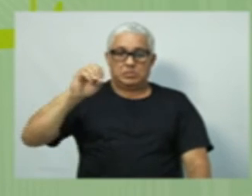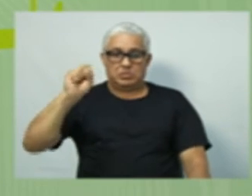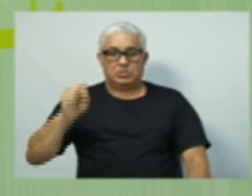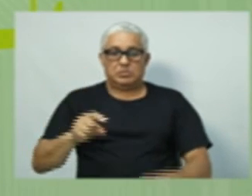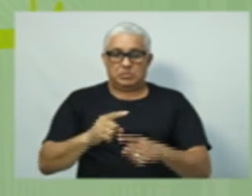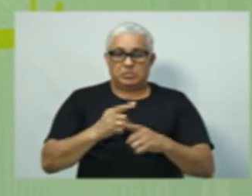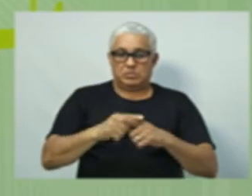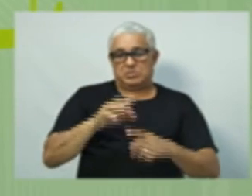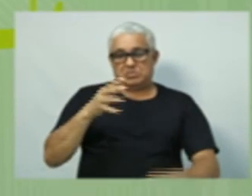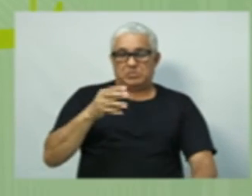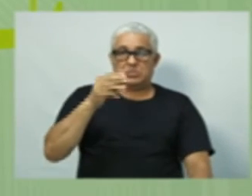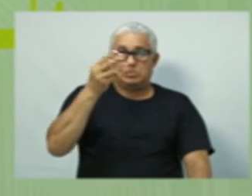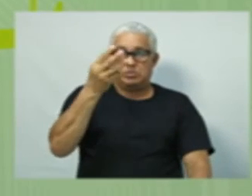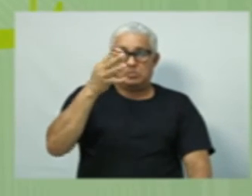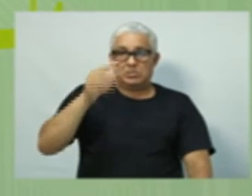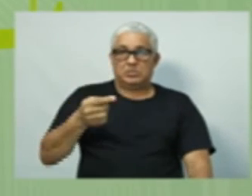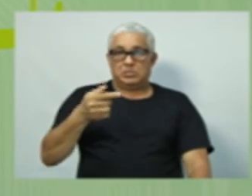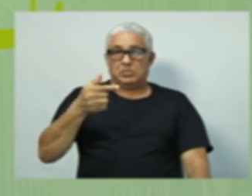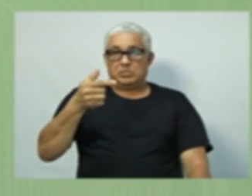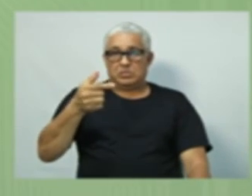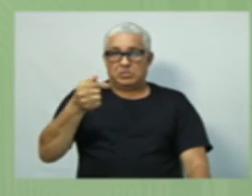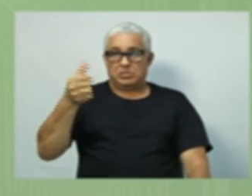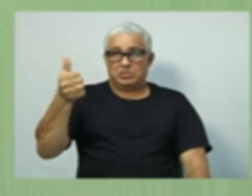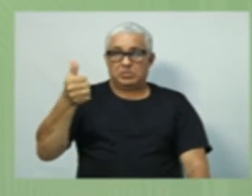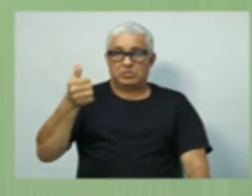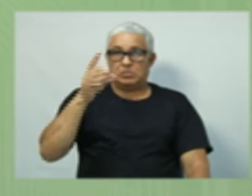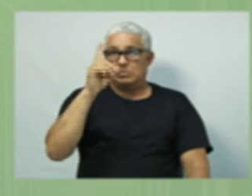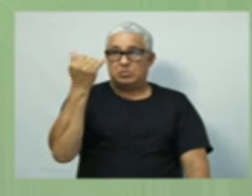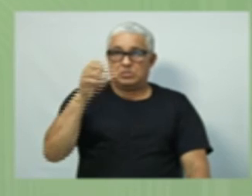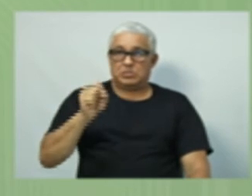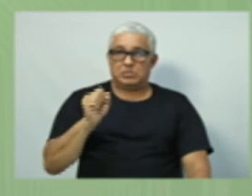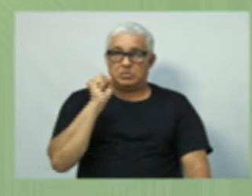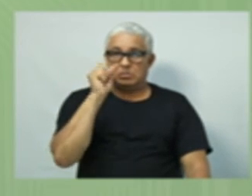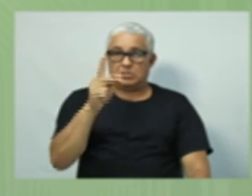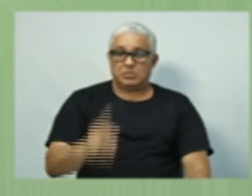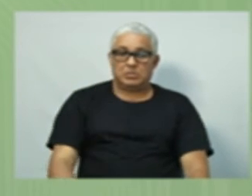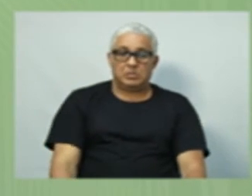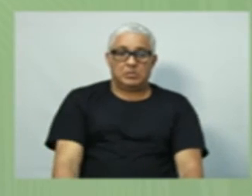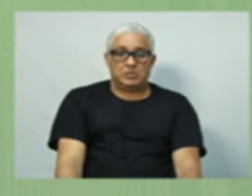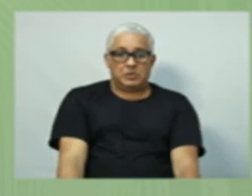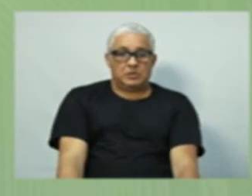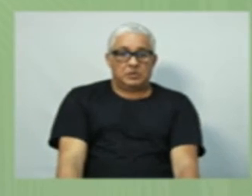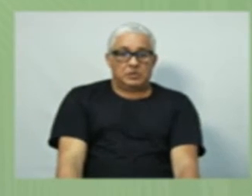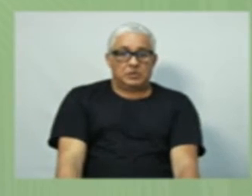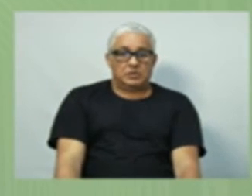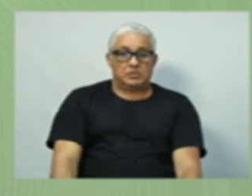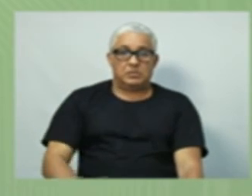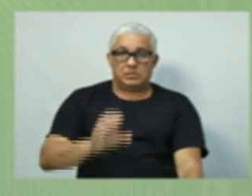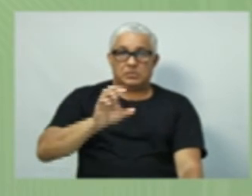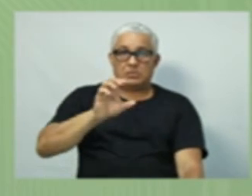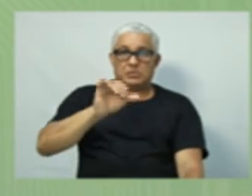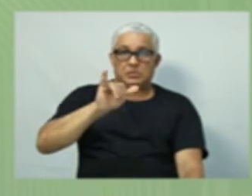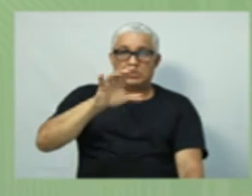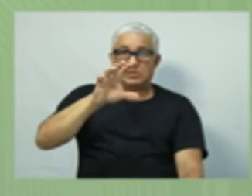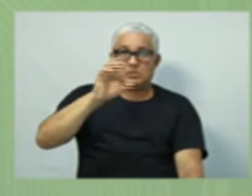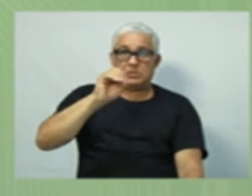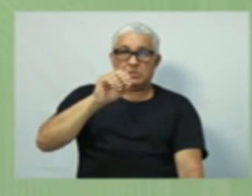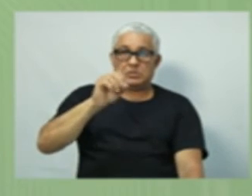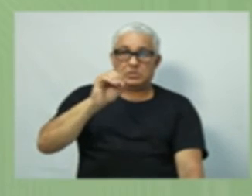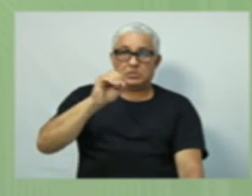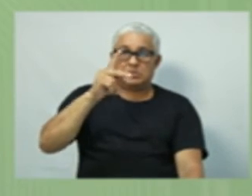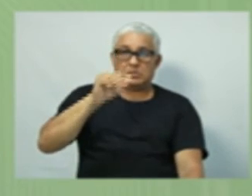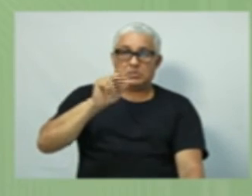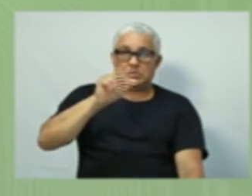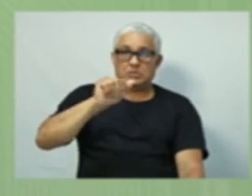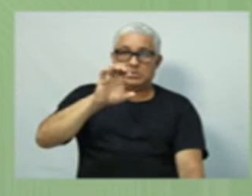de 4,71 dias ok ciclo operacional quanto que demora do